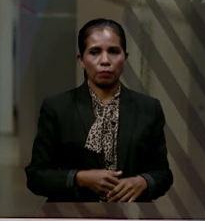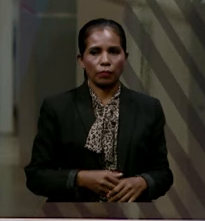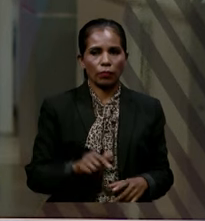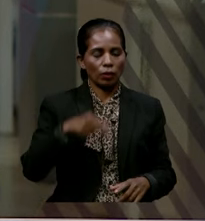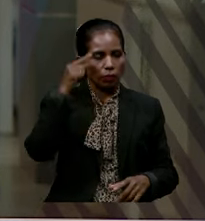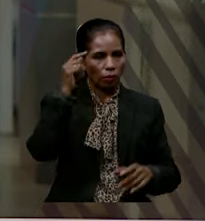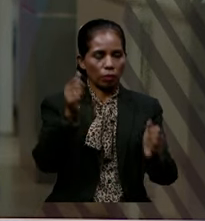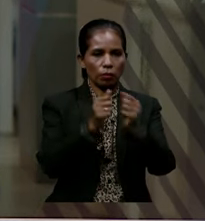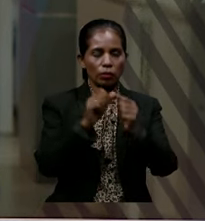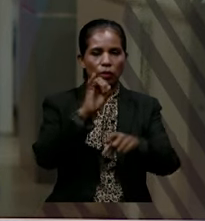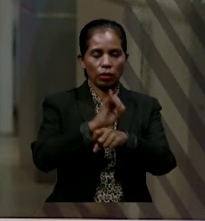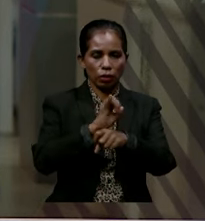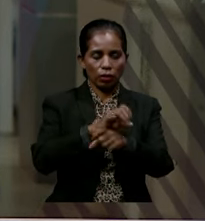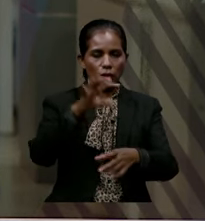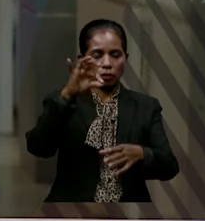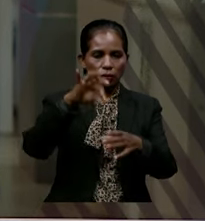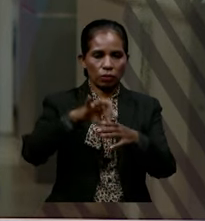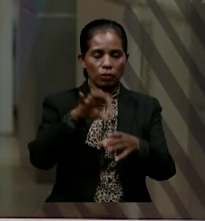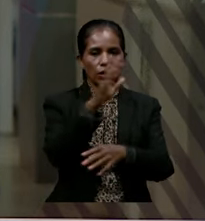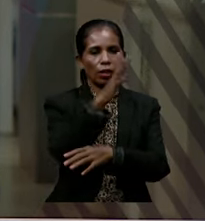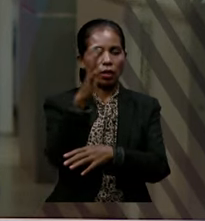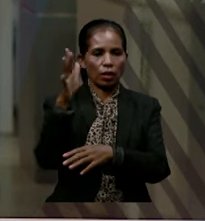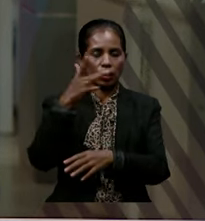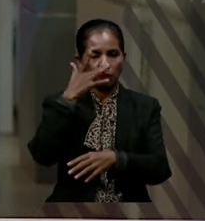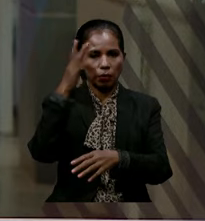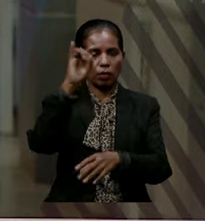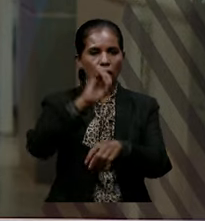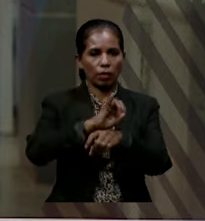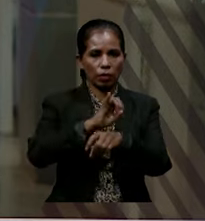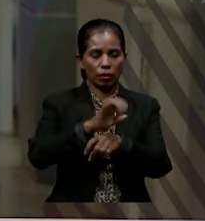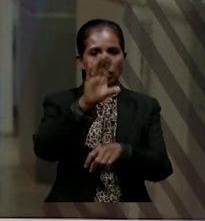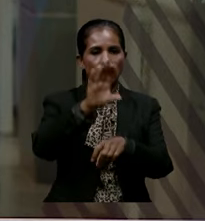Governa muito com a Igreja Kudai Kamili e a Igreja Catedral.